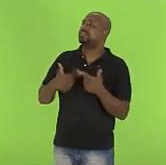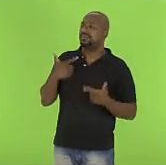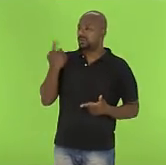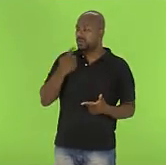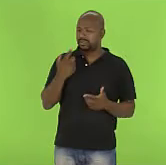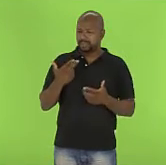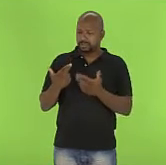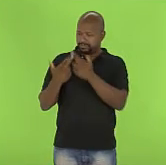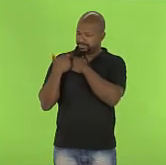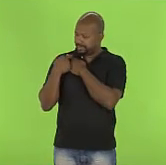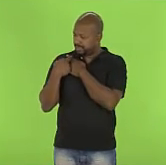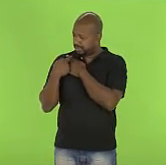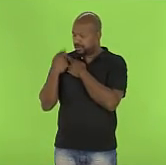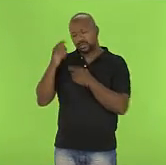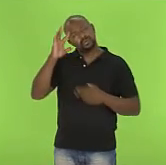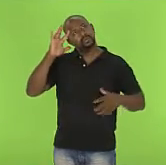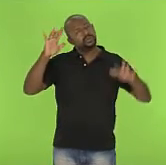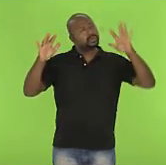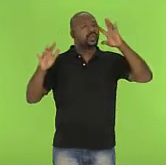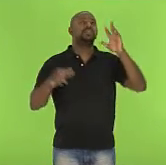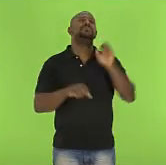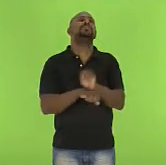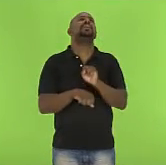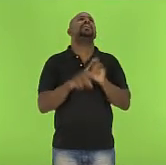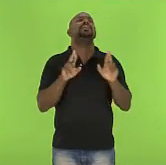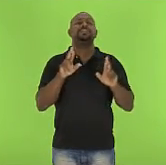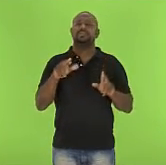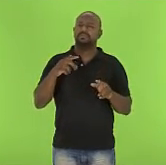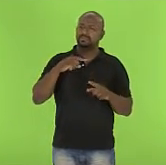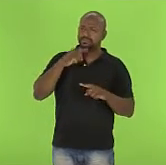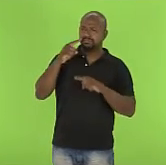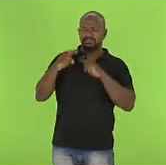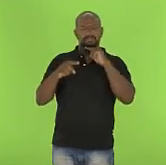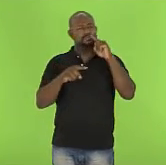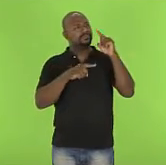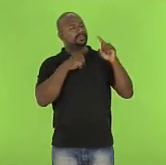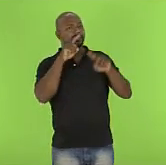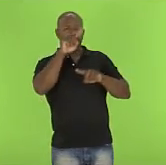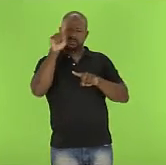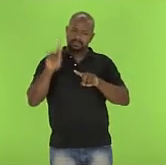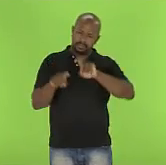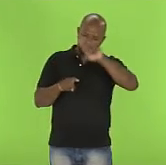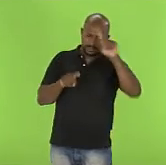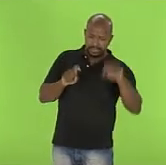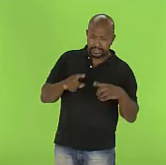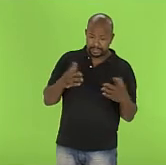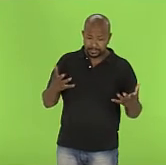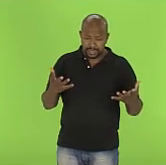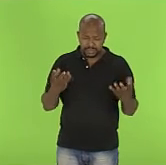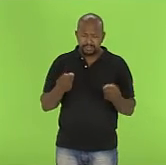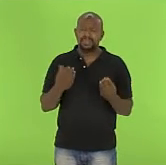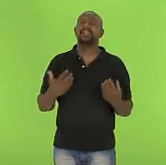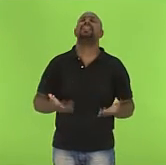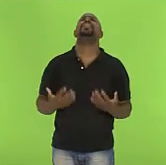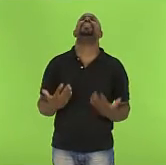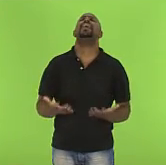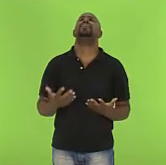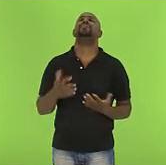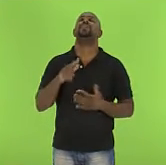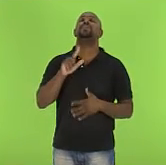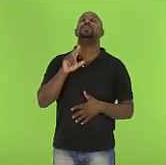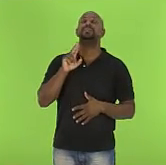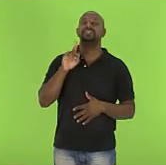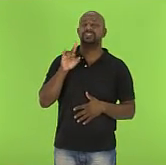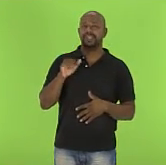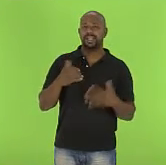que fazer, qual a nossa missão, qual o nosso sonho, qual a nossa esperança. São questionamentos que cada um vai ter de uma forma, claro, mas de uma forma leve, de